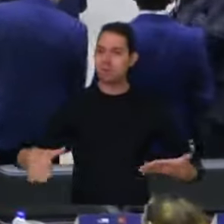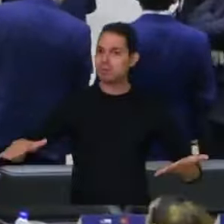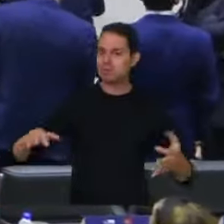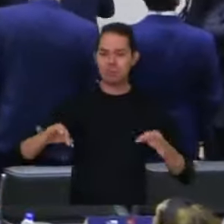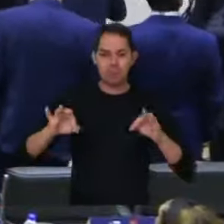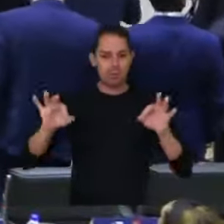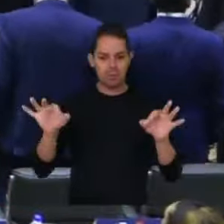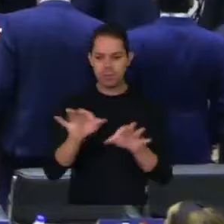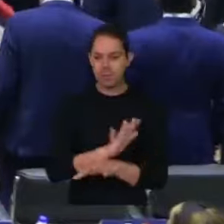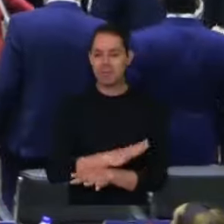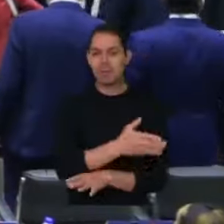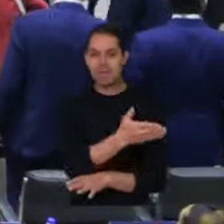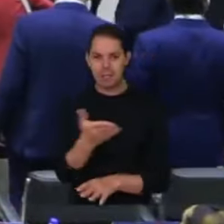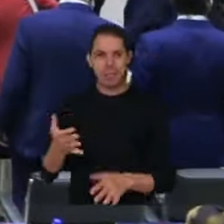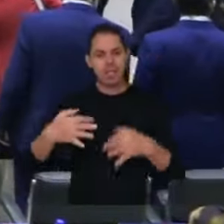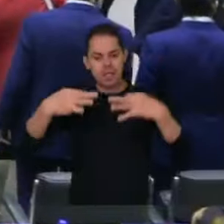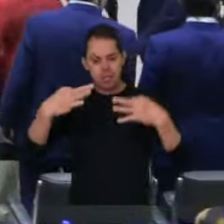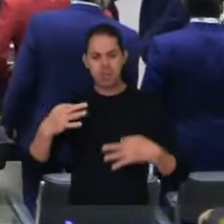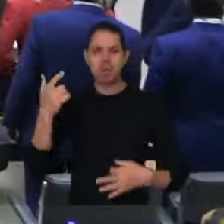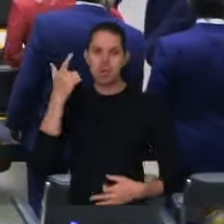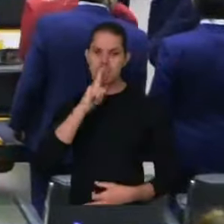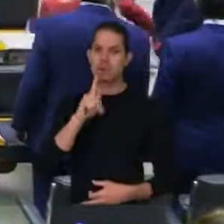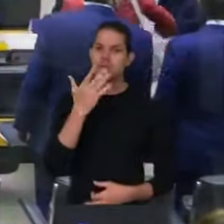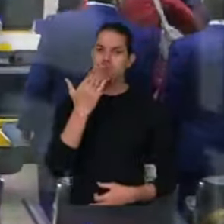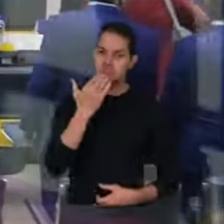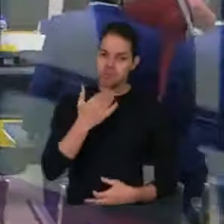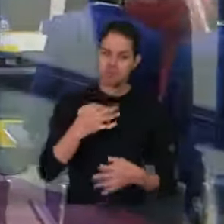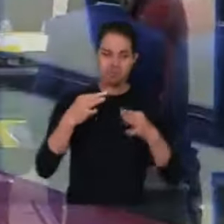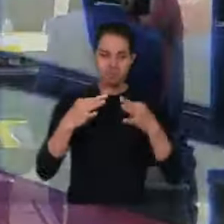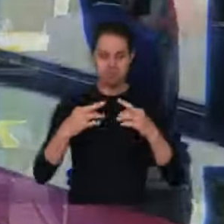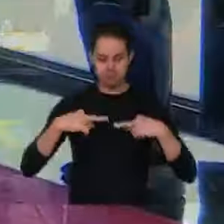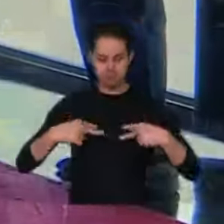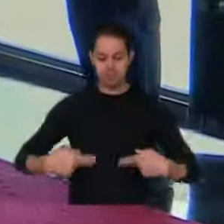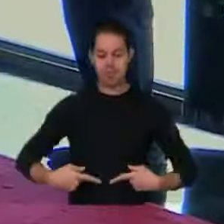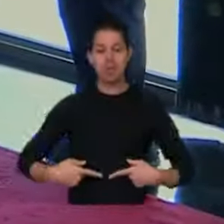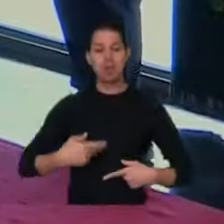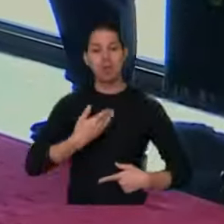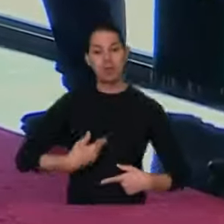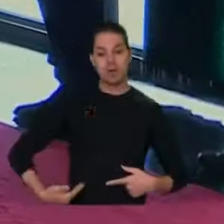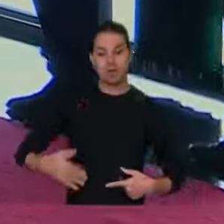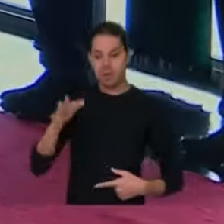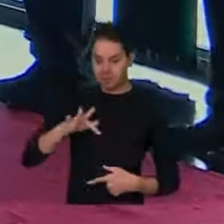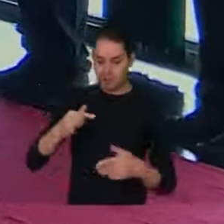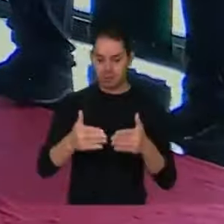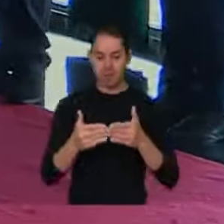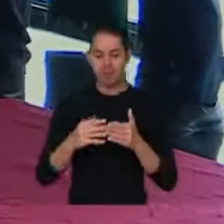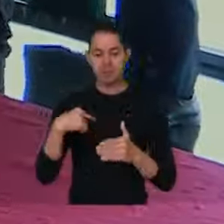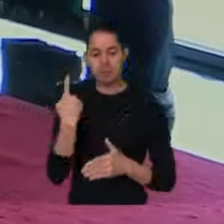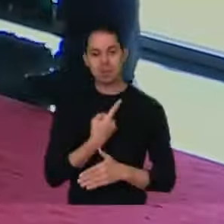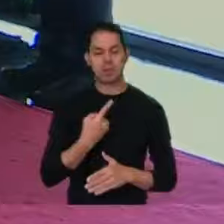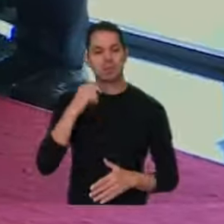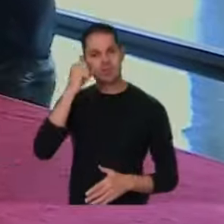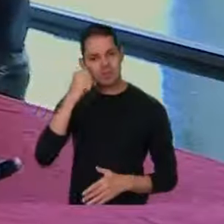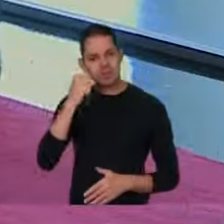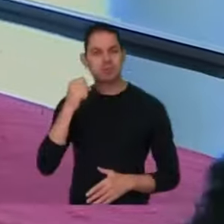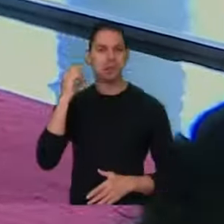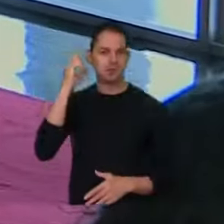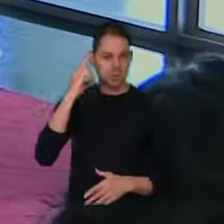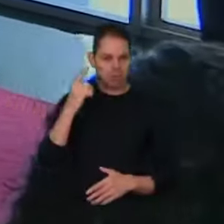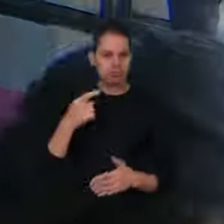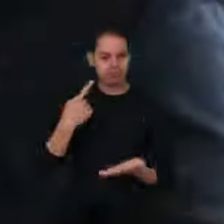acesso mínimo dignidade humana e isso é um apelo que o governo federal e que nós congressistas temos feito Senador